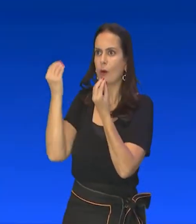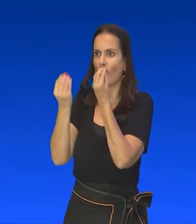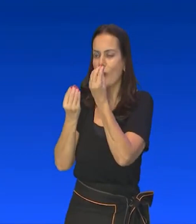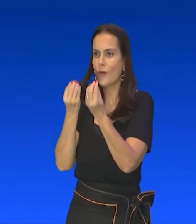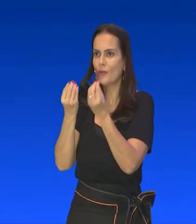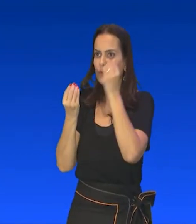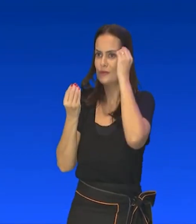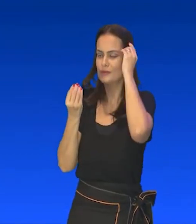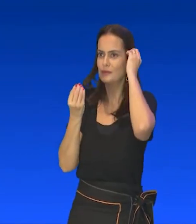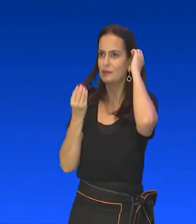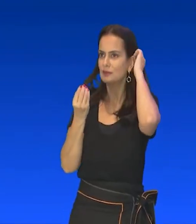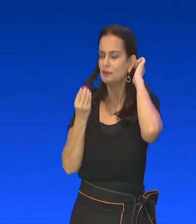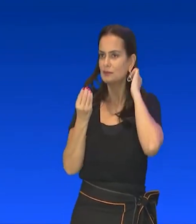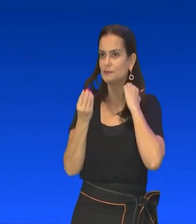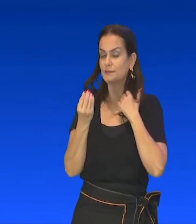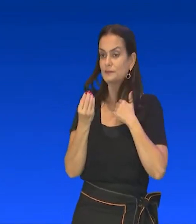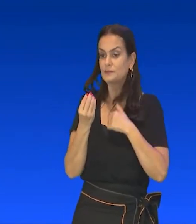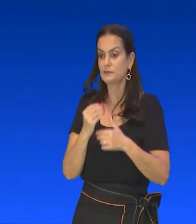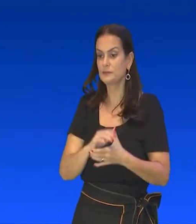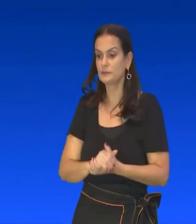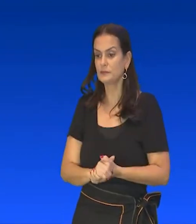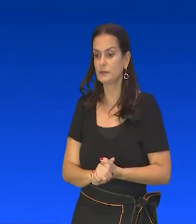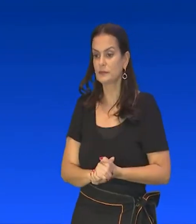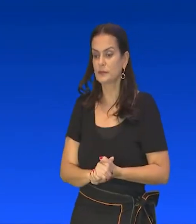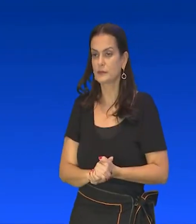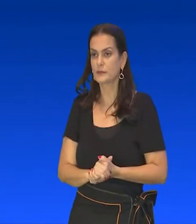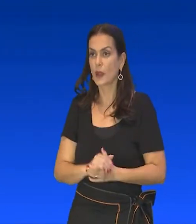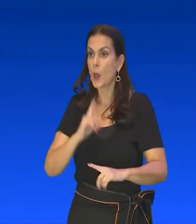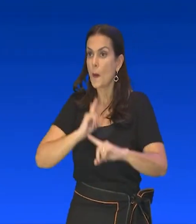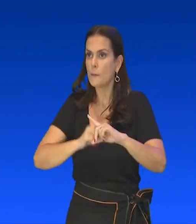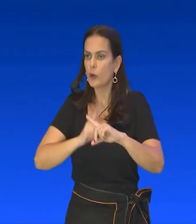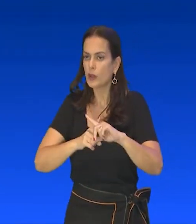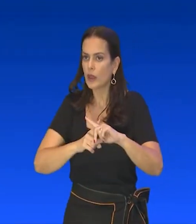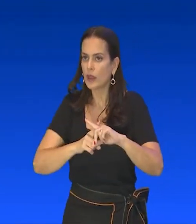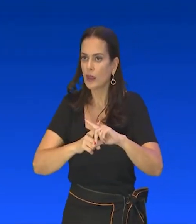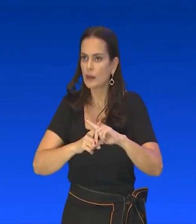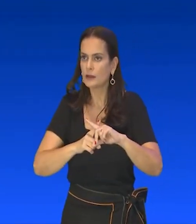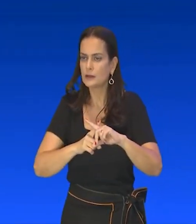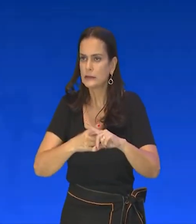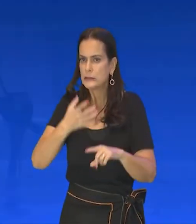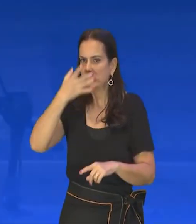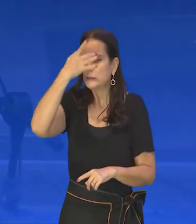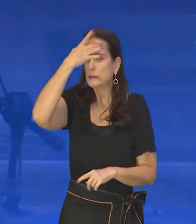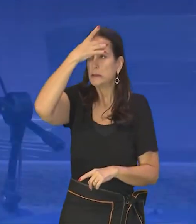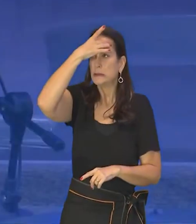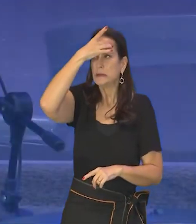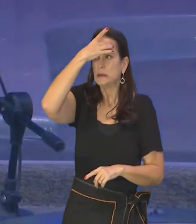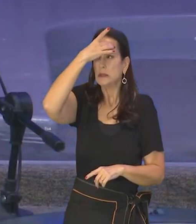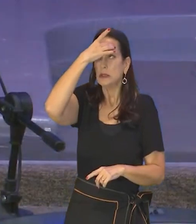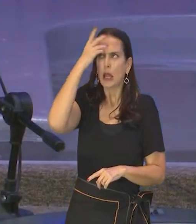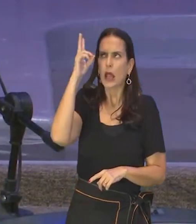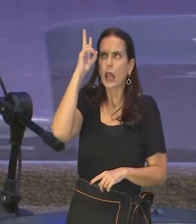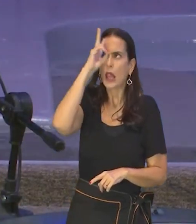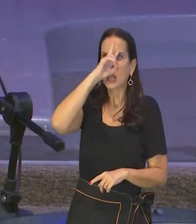pelo movimento de Deus, porque ainda estava na mente deles a morte de